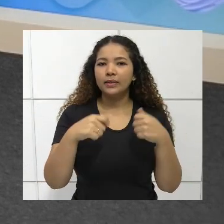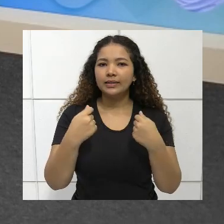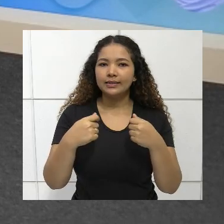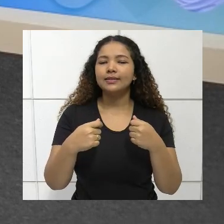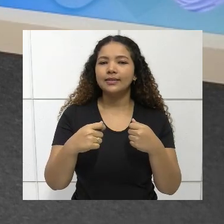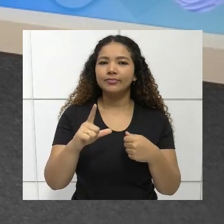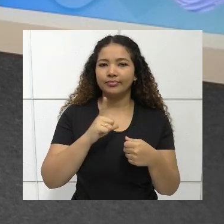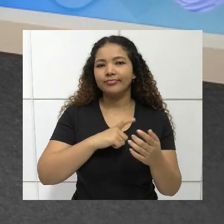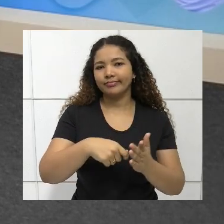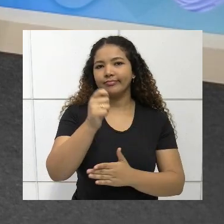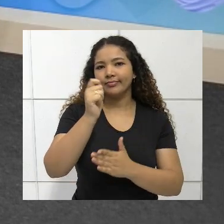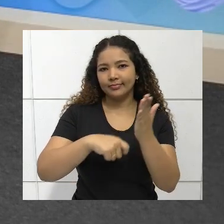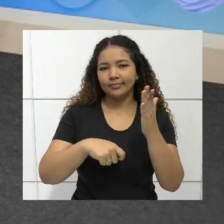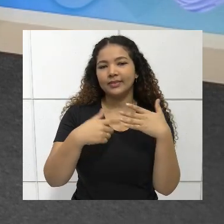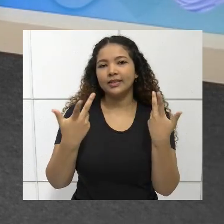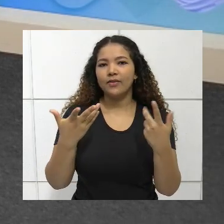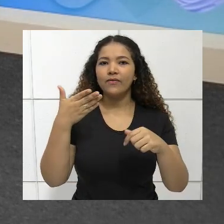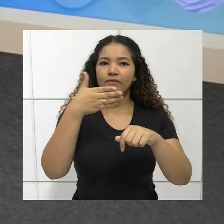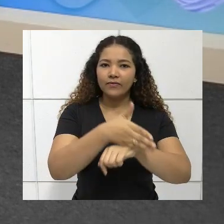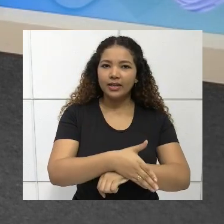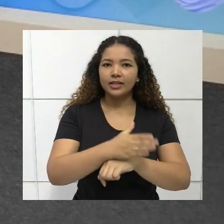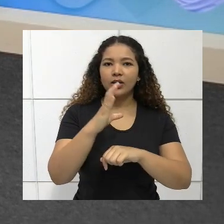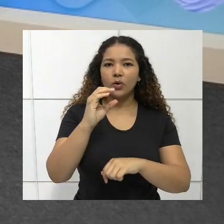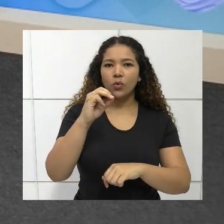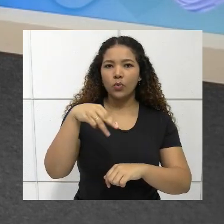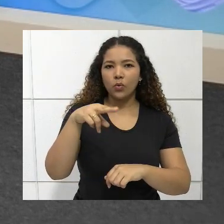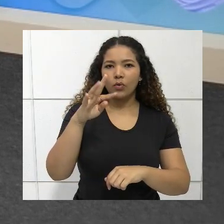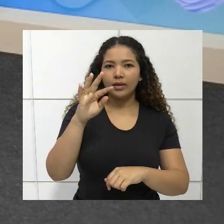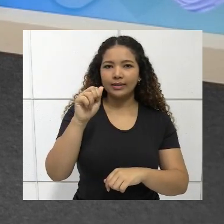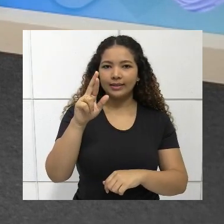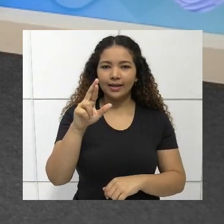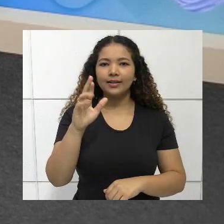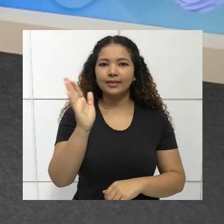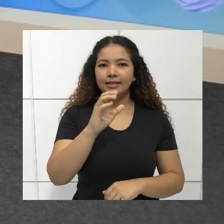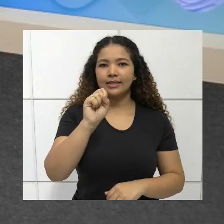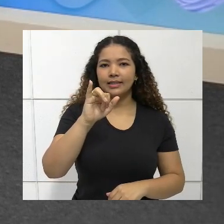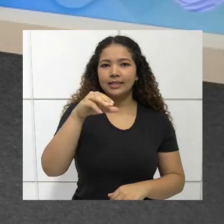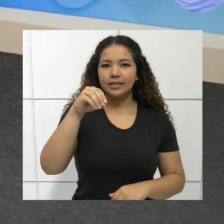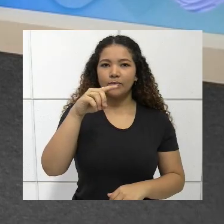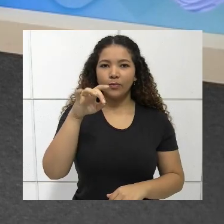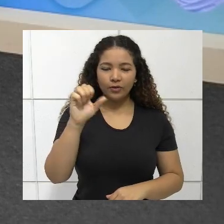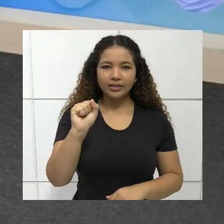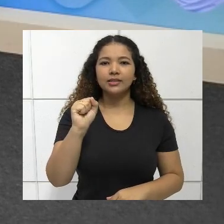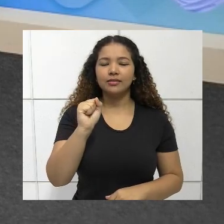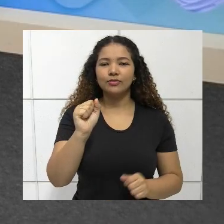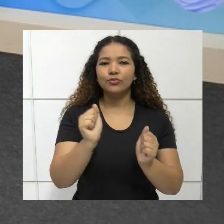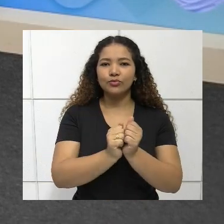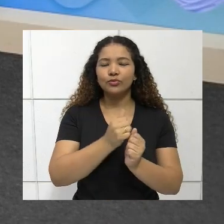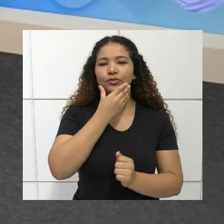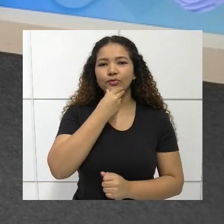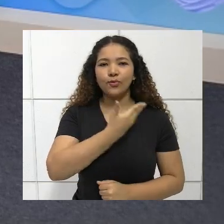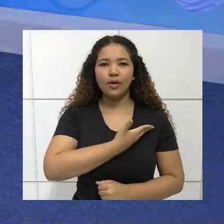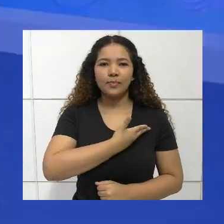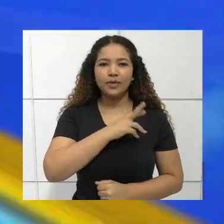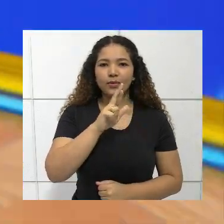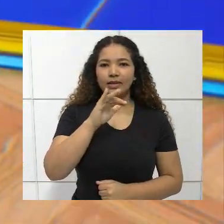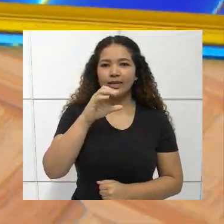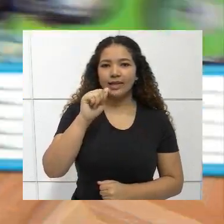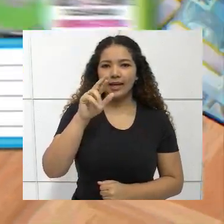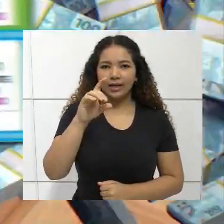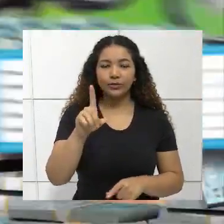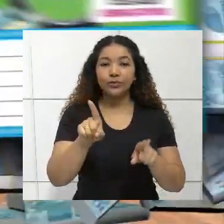do imposto de renda. Portanto, vá lá na Contar Simões Contabilidade com o amigo Ricardo Simões. E também